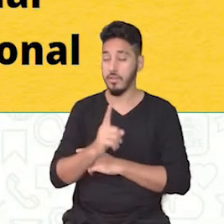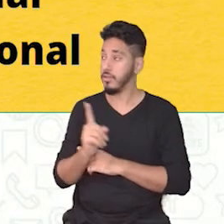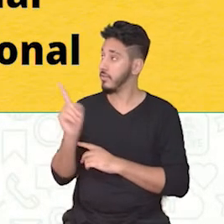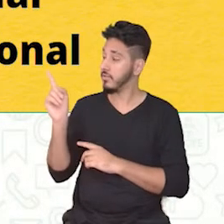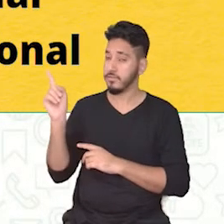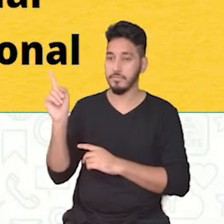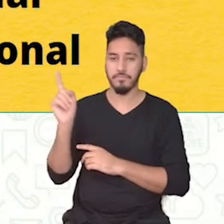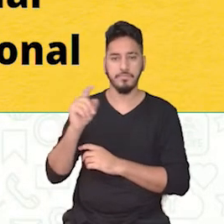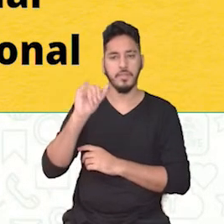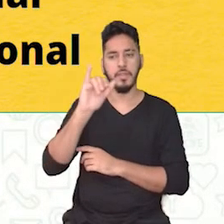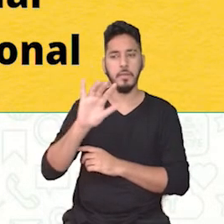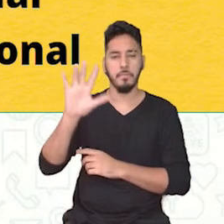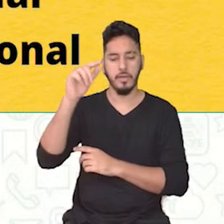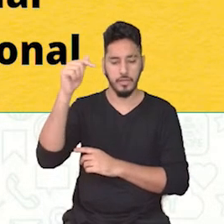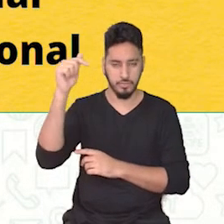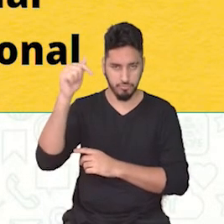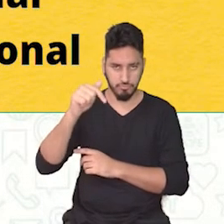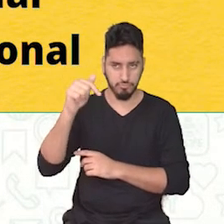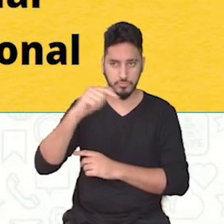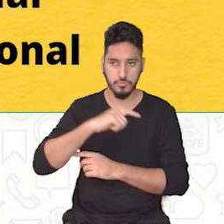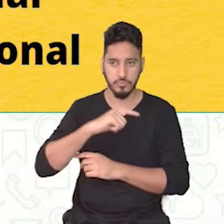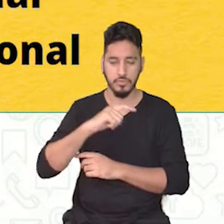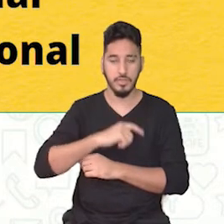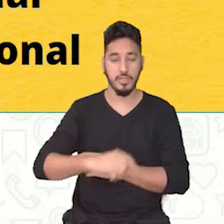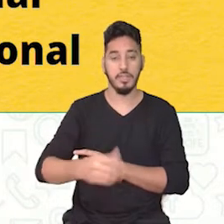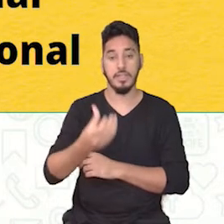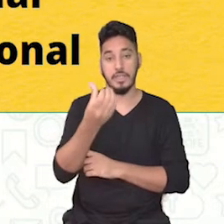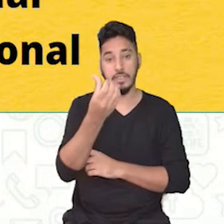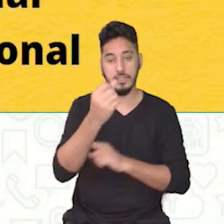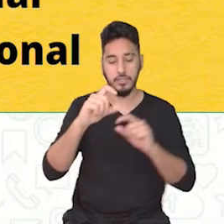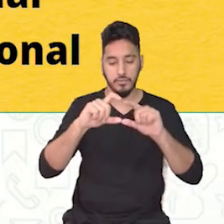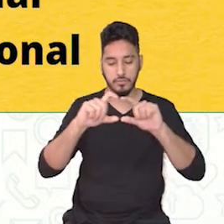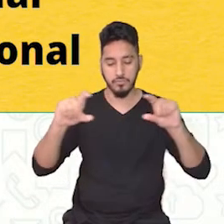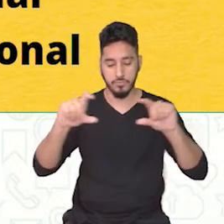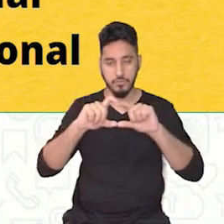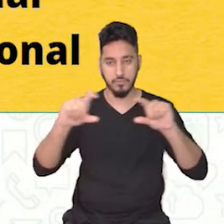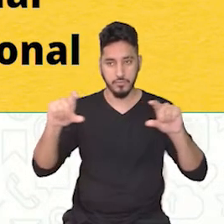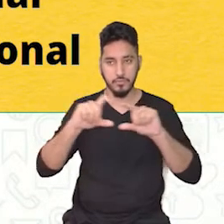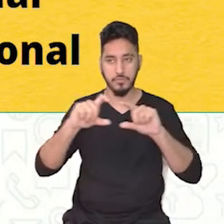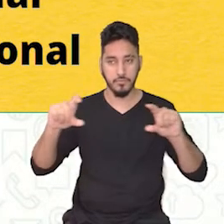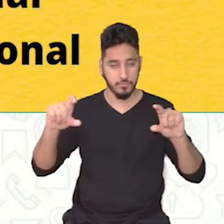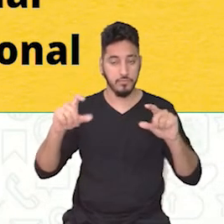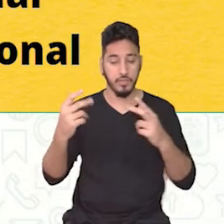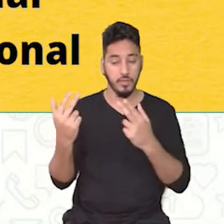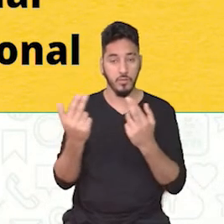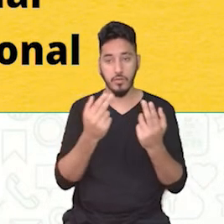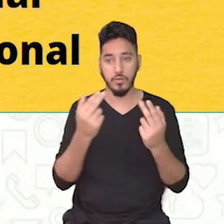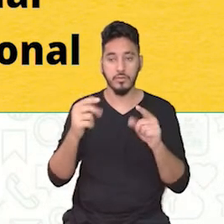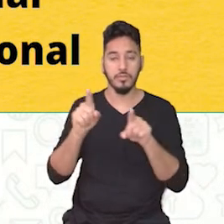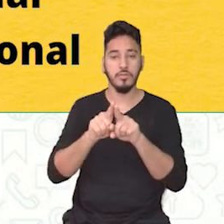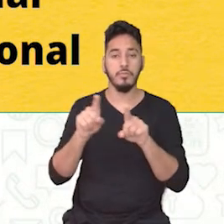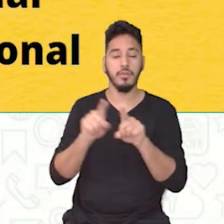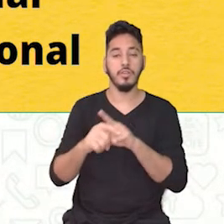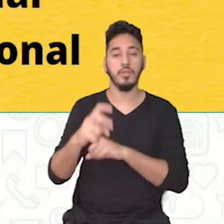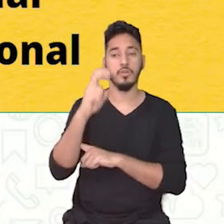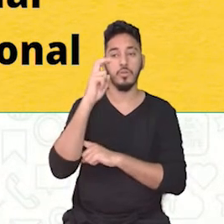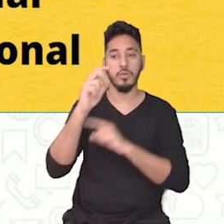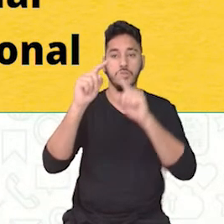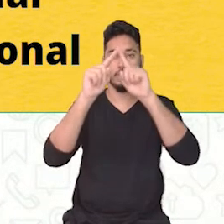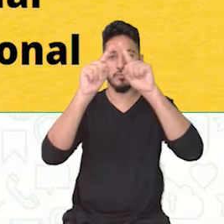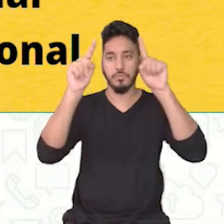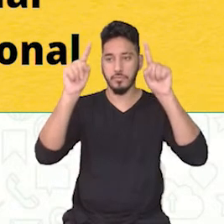A figura abaixo, formada por 6 retângulos congruentes e 2 hexágonos